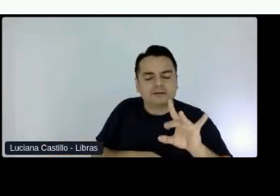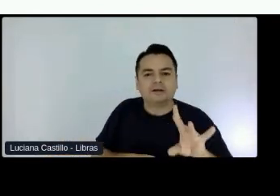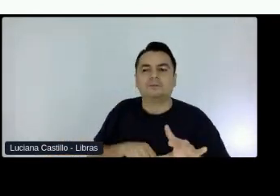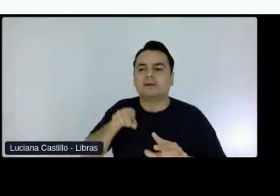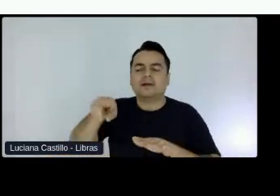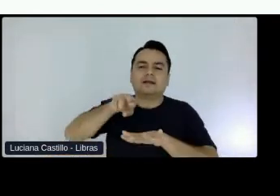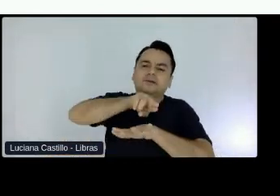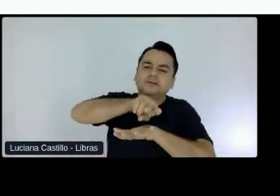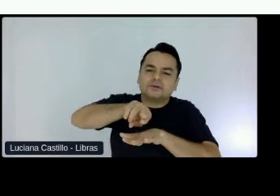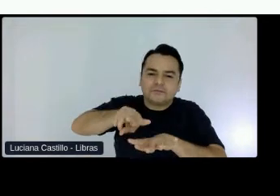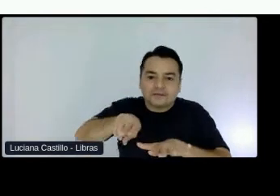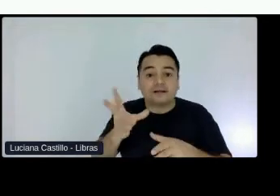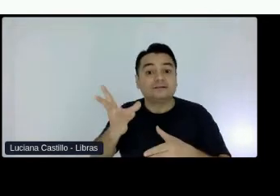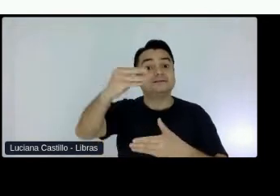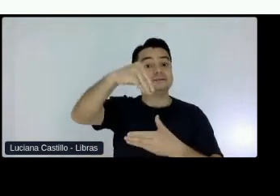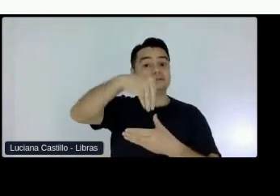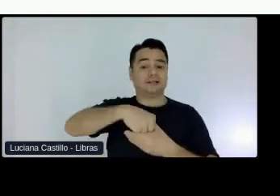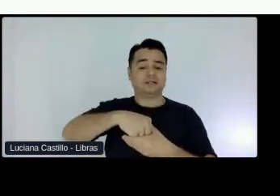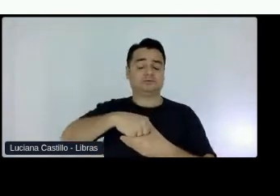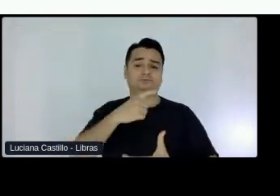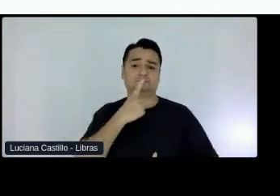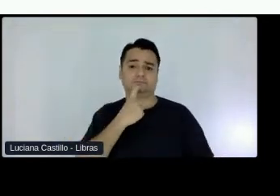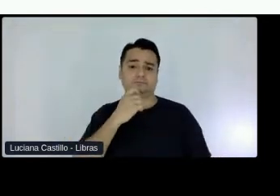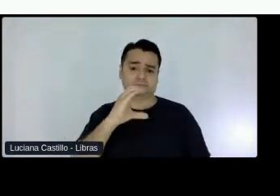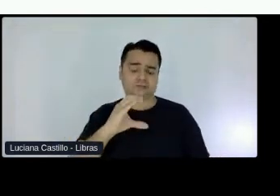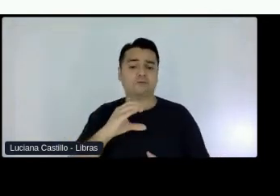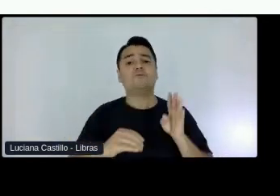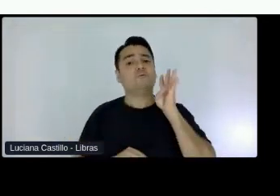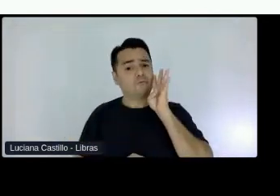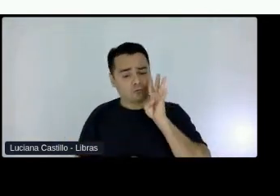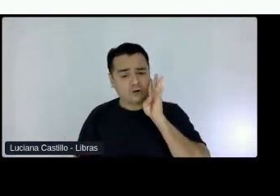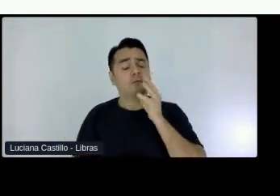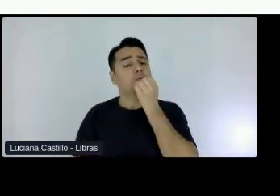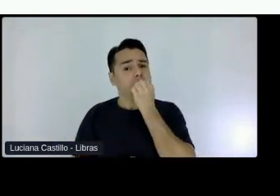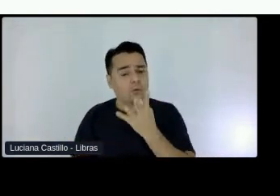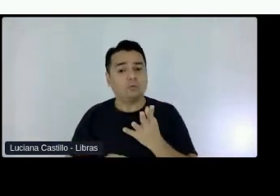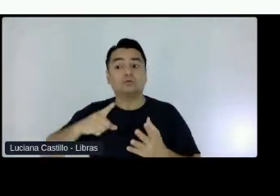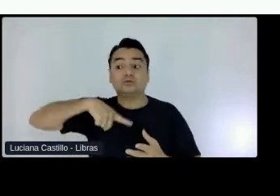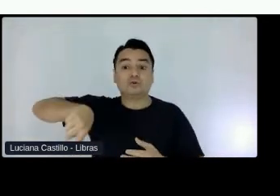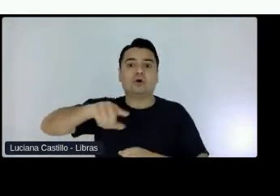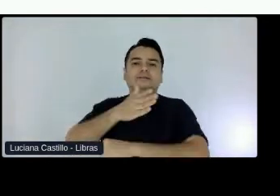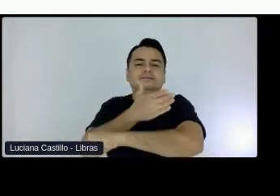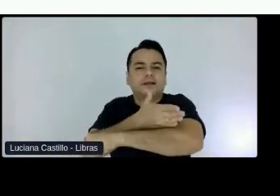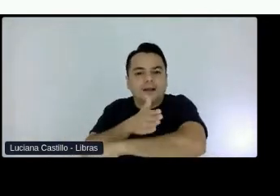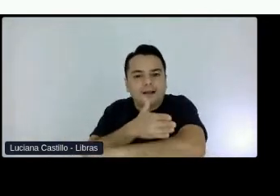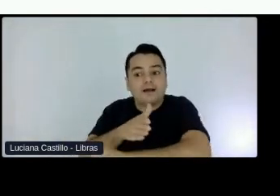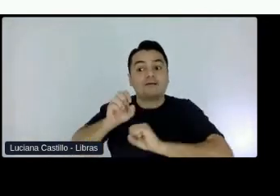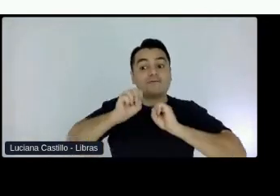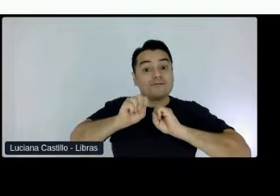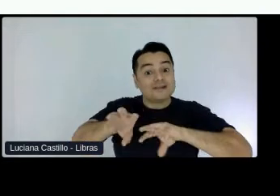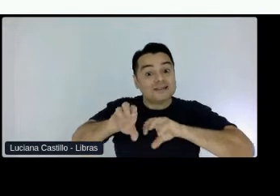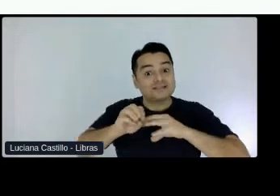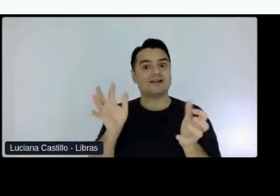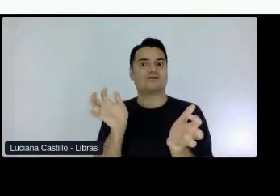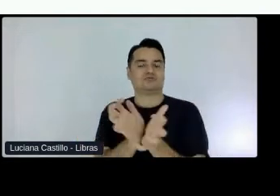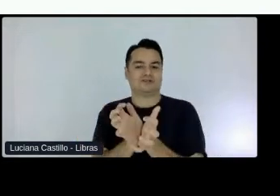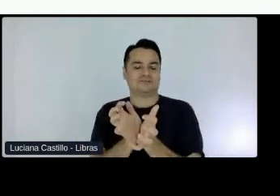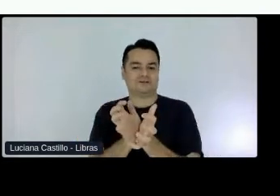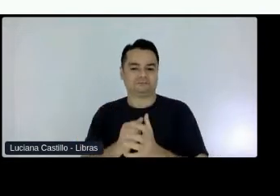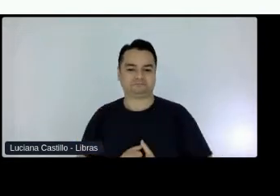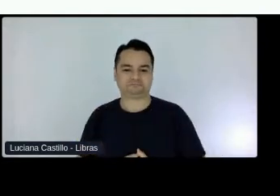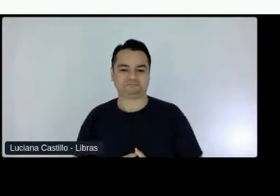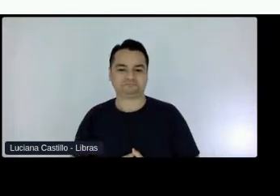diversidades aqui dentro. Então, isso foi legal. A gente está capacitando o nosso time também, né, Ana? E aqui é